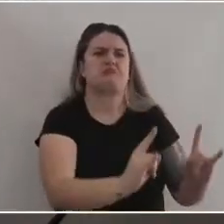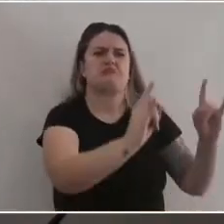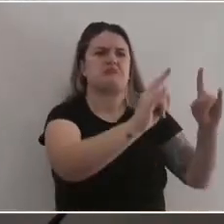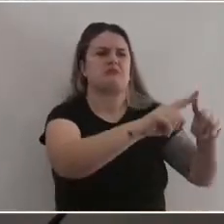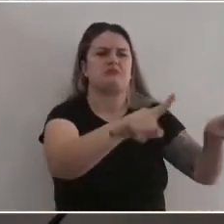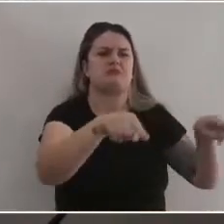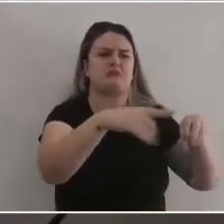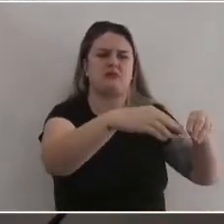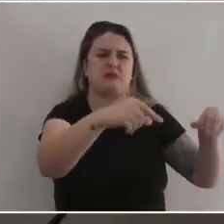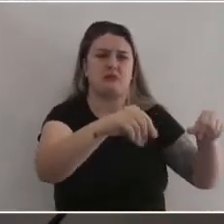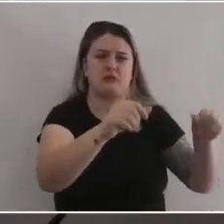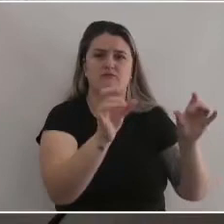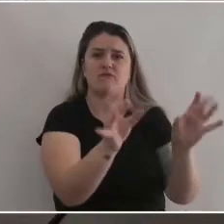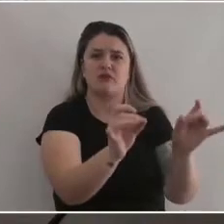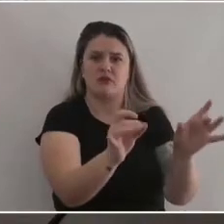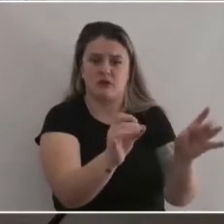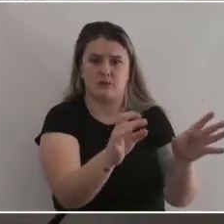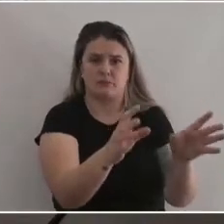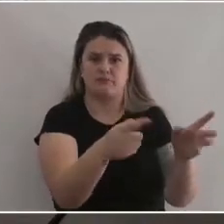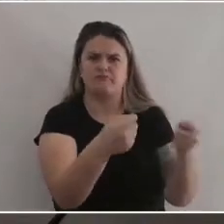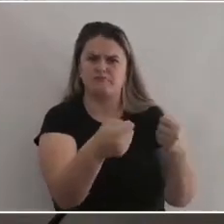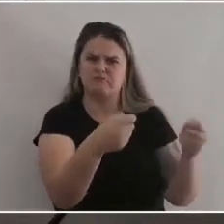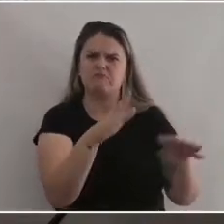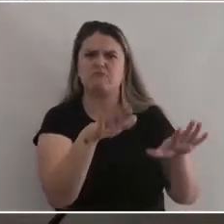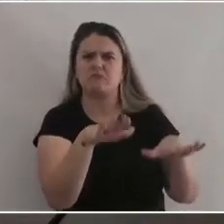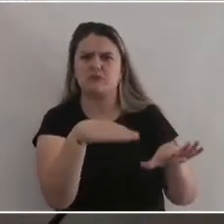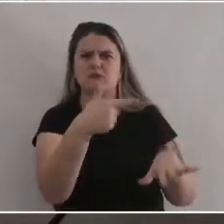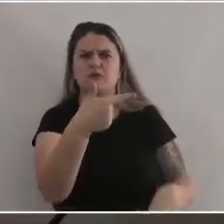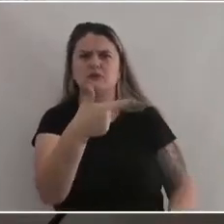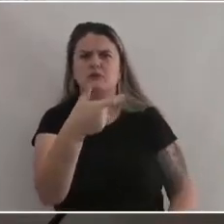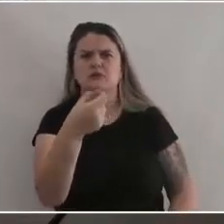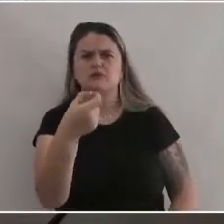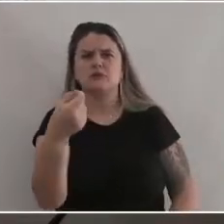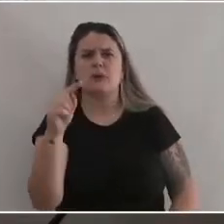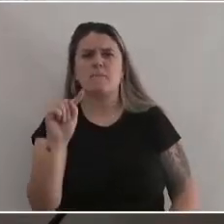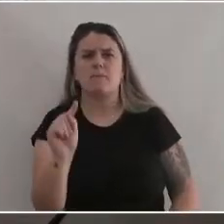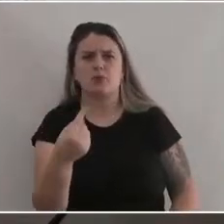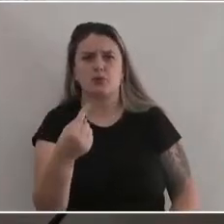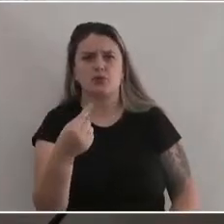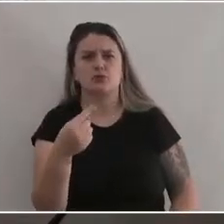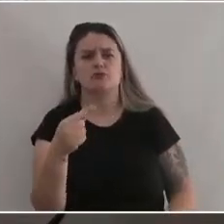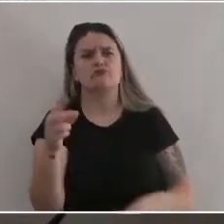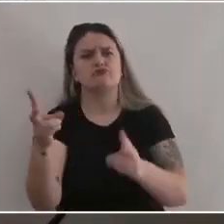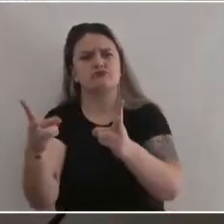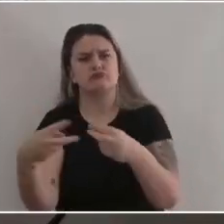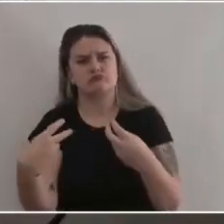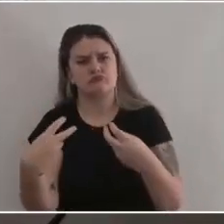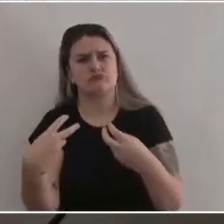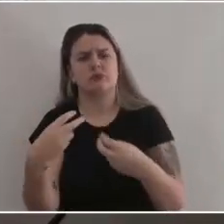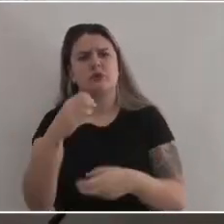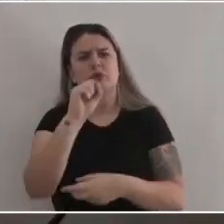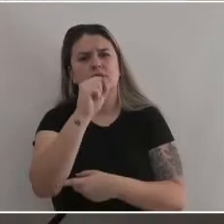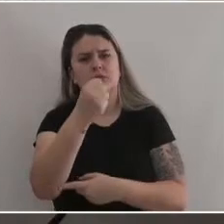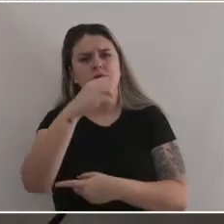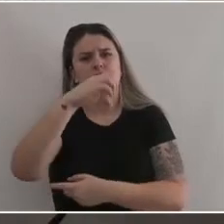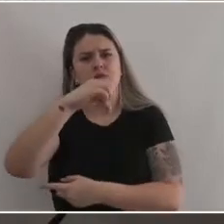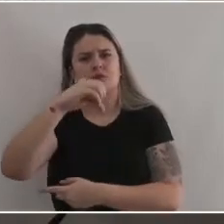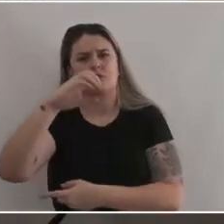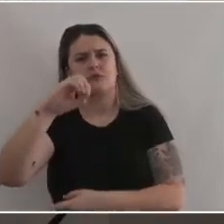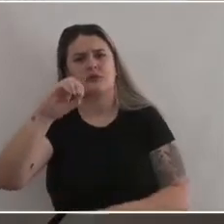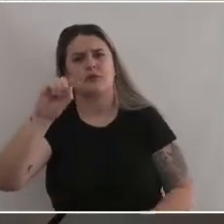de bens imóveis. Orçado foi 200.000, arrecadado foi R$